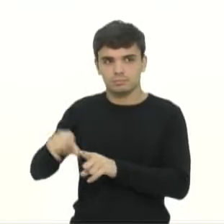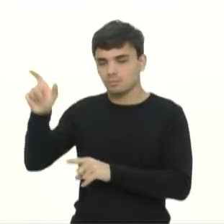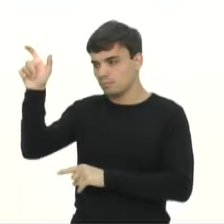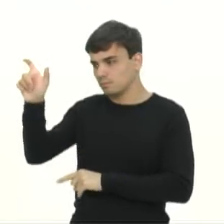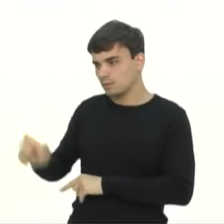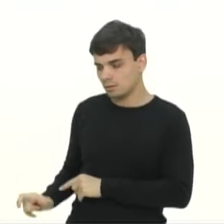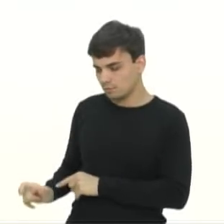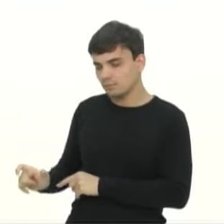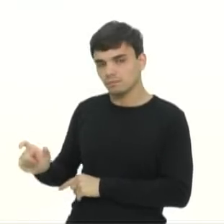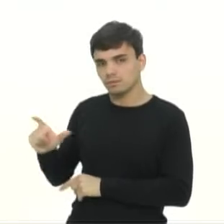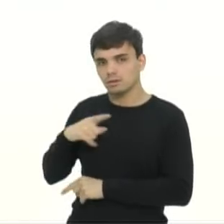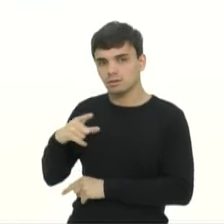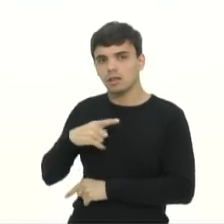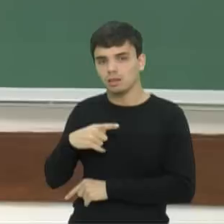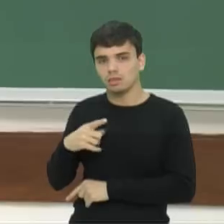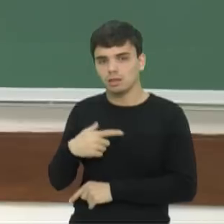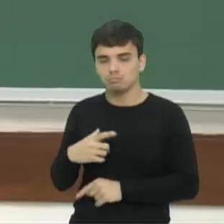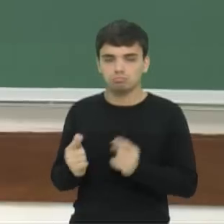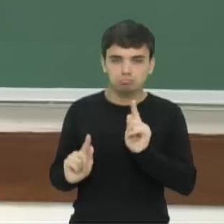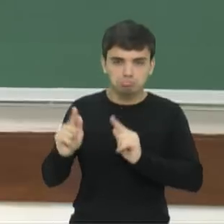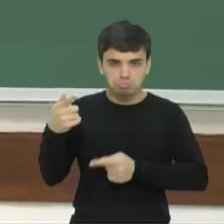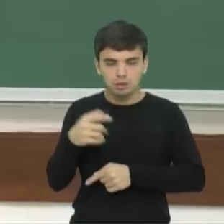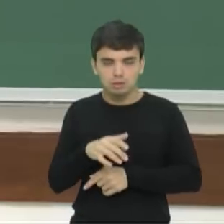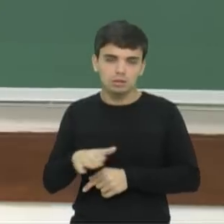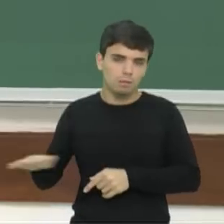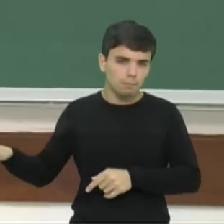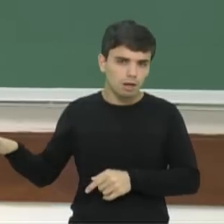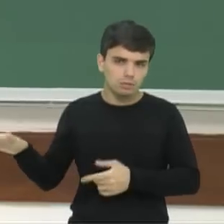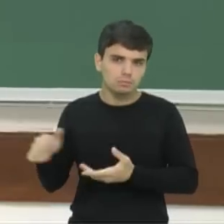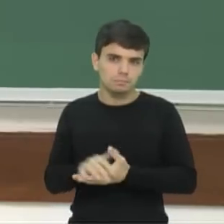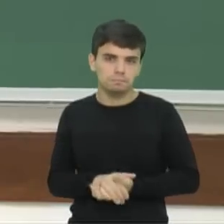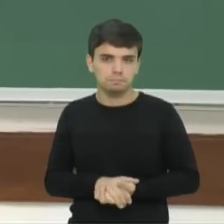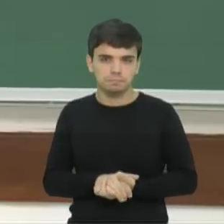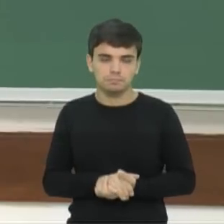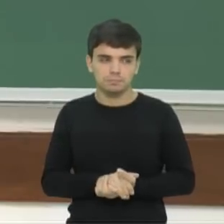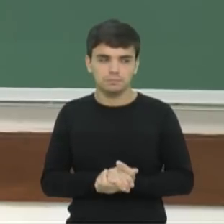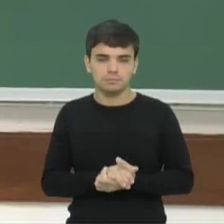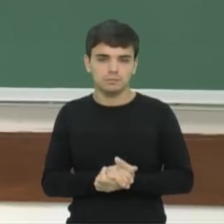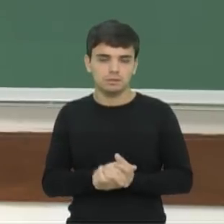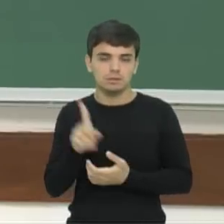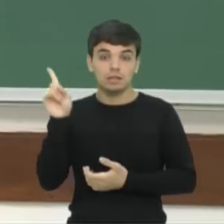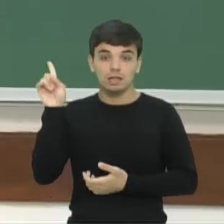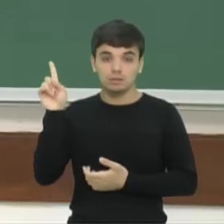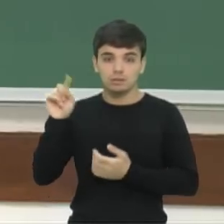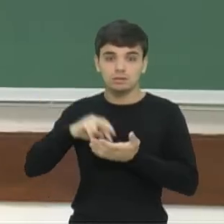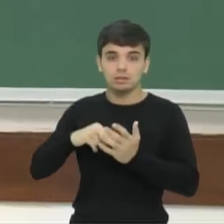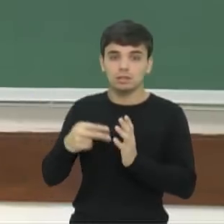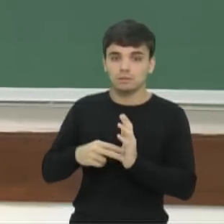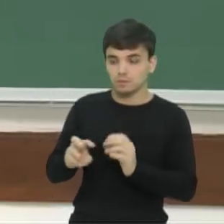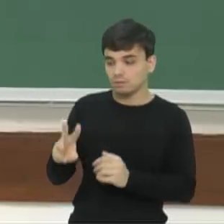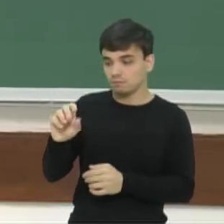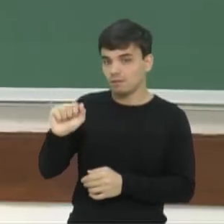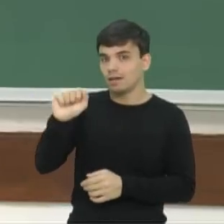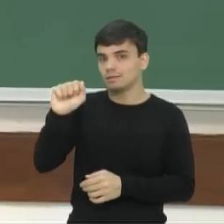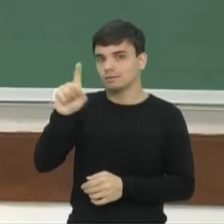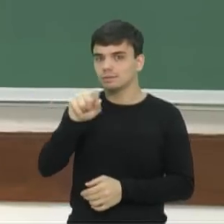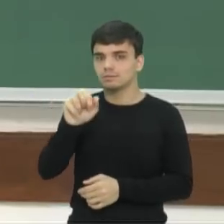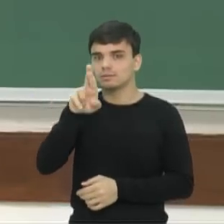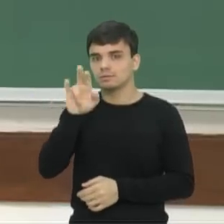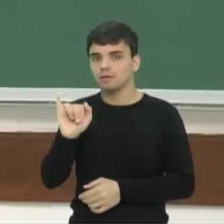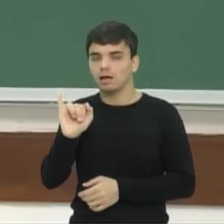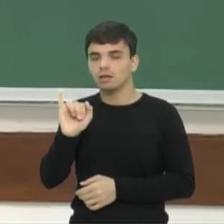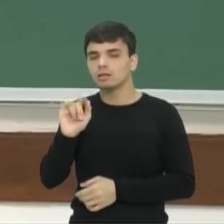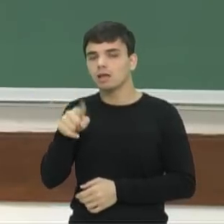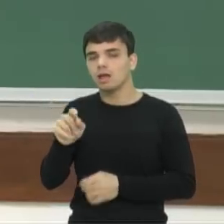um gesto ali também que fica fácil a identificação, então leva o braço do lado, então essa gesticulação caracteriza um vazar, então é um dos elementos que nós